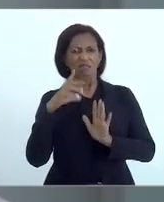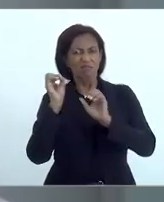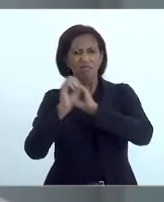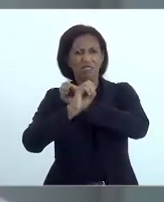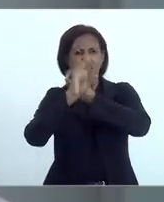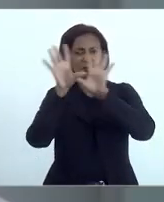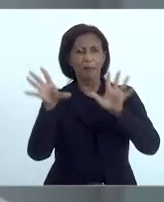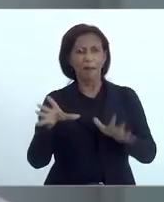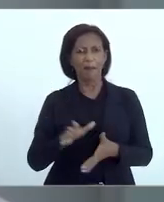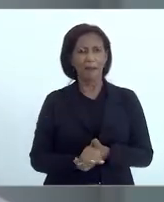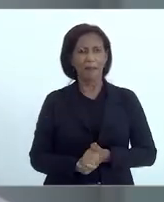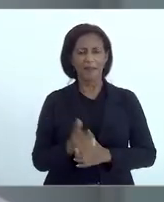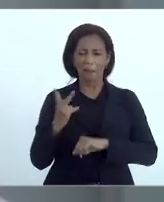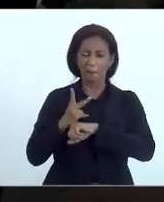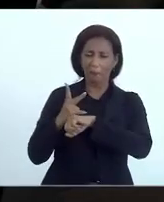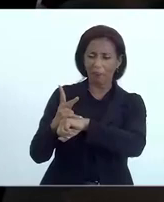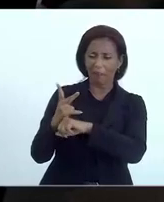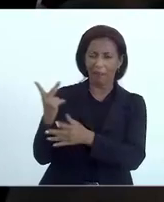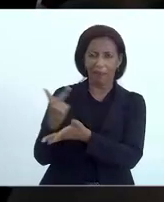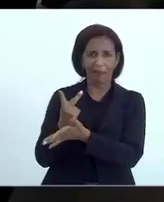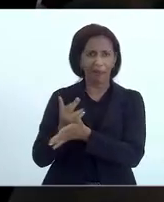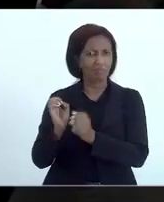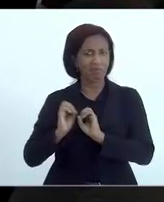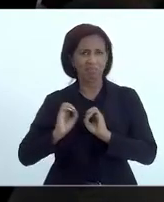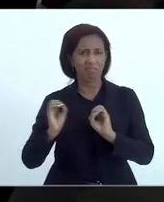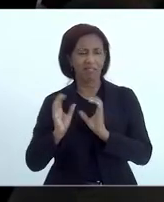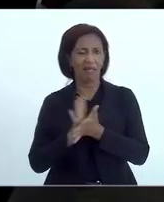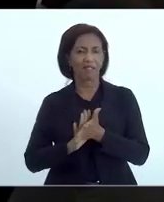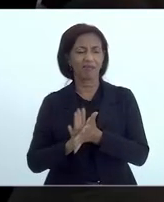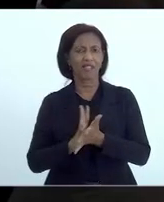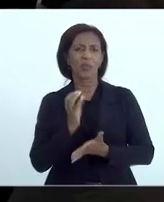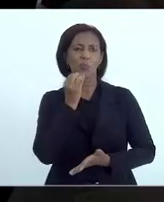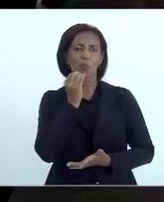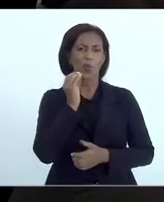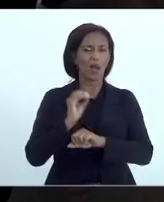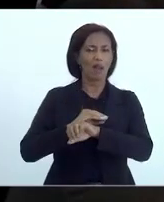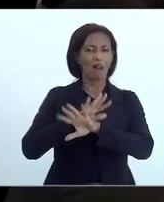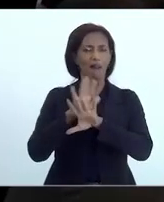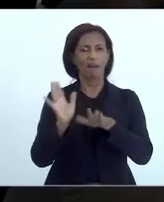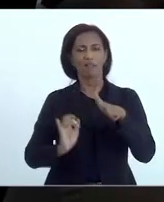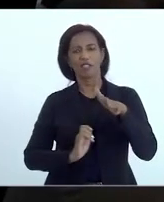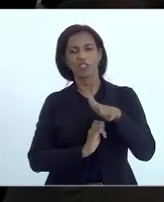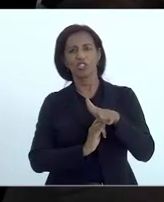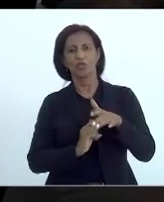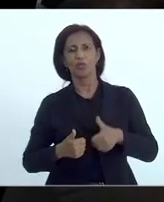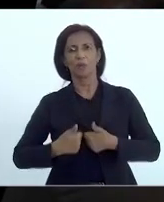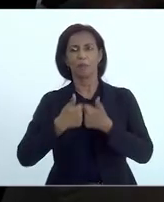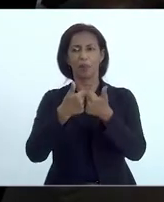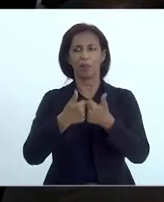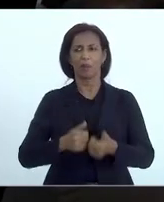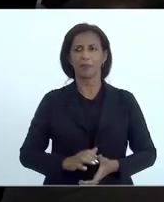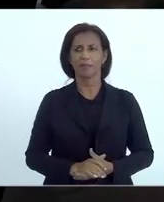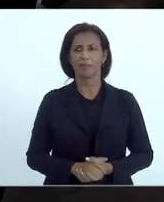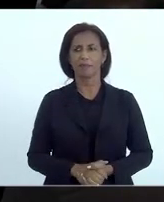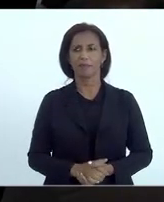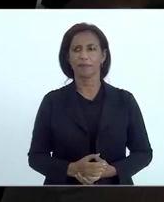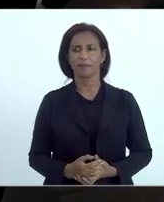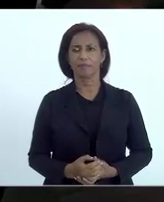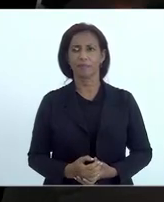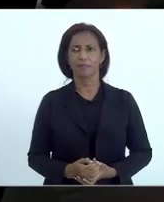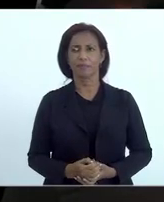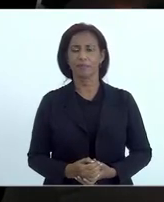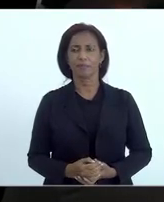transparência mais nada na Caça às Bruxas na de Transparência é para gente colocar a instituição o melhor Obrigado prima